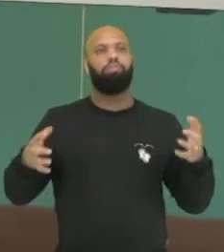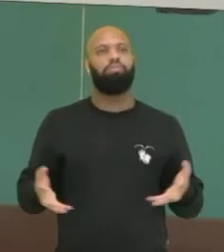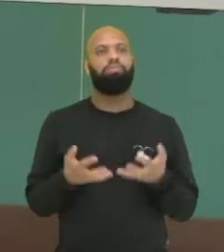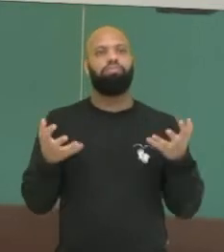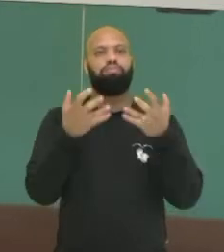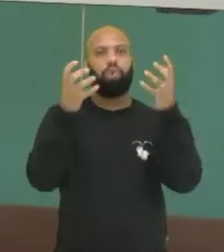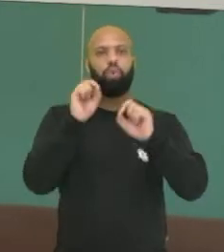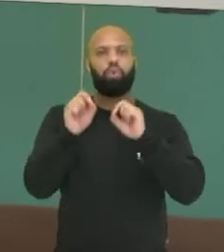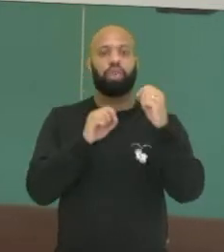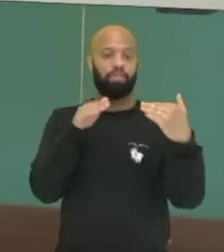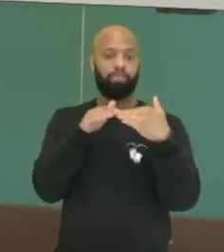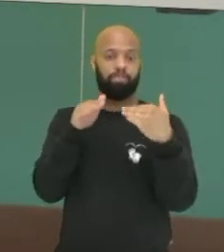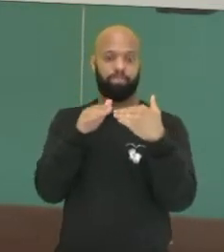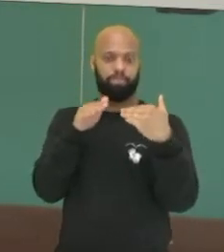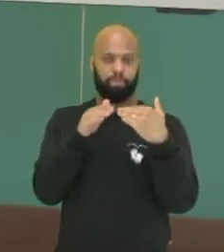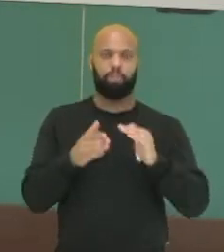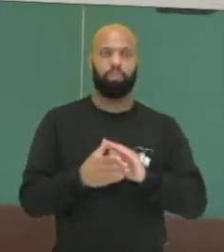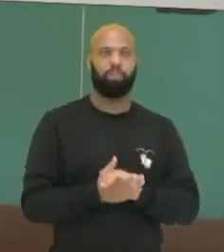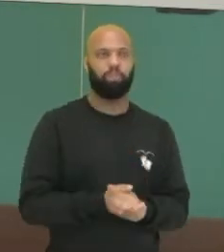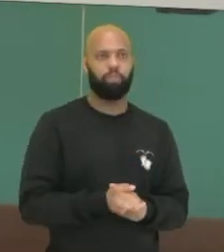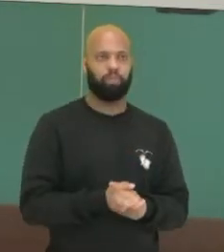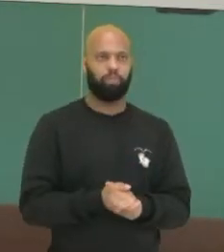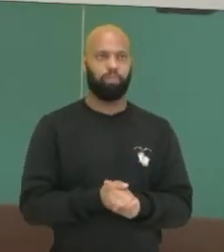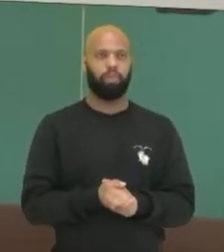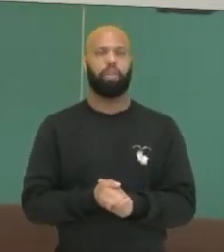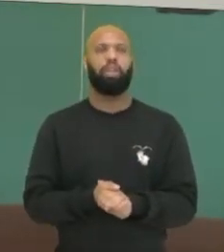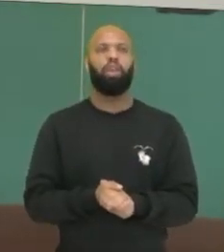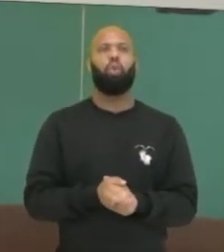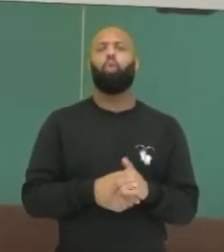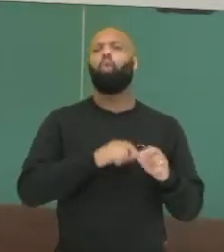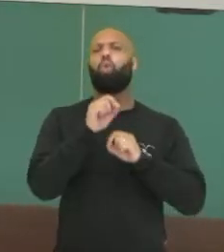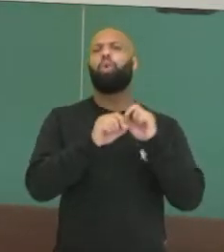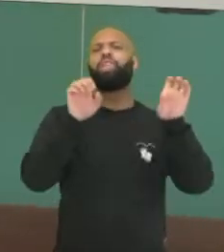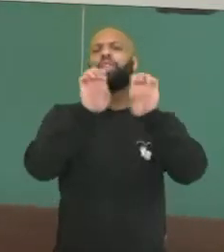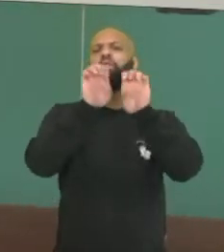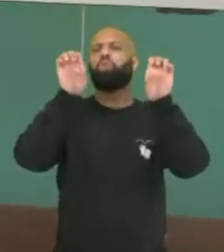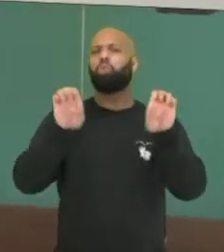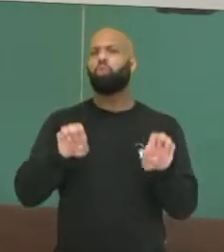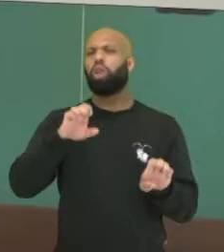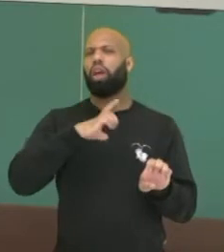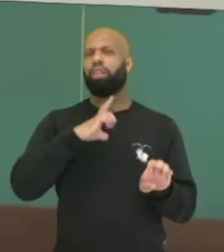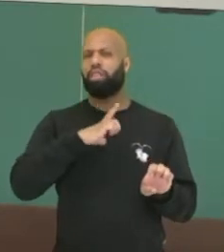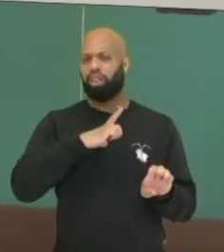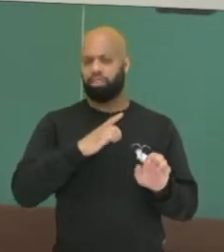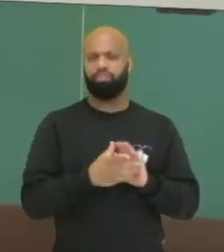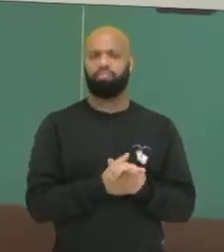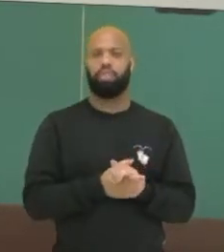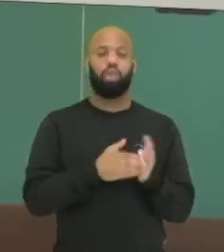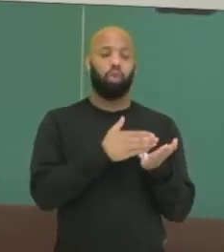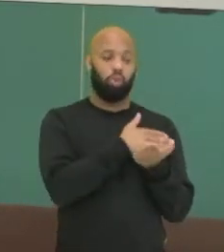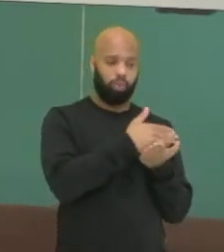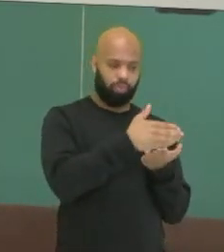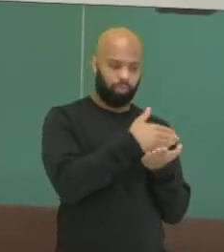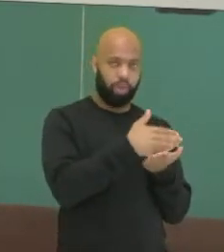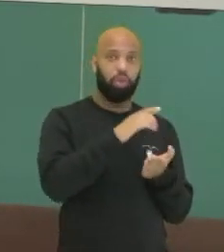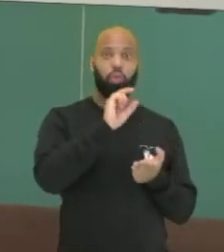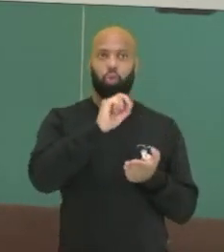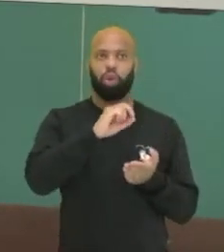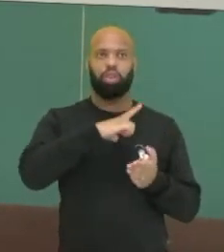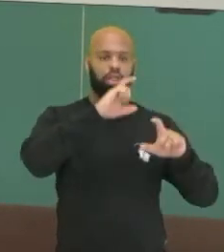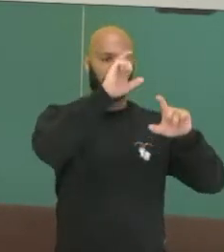um convencimento. Como é estruturado um artigo de opinião? E de início, seus